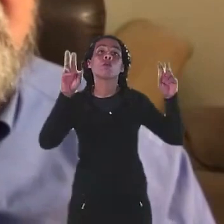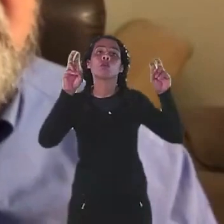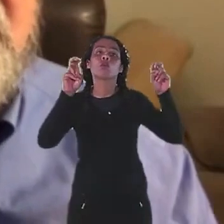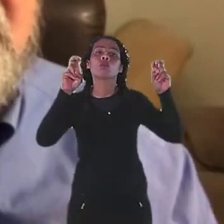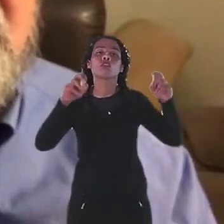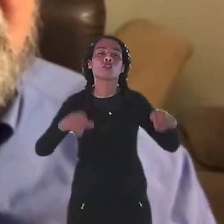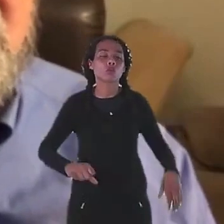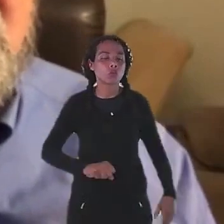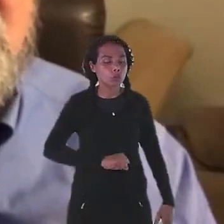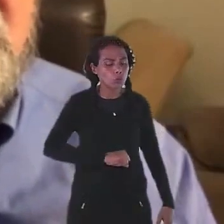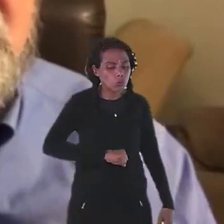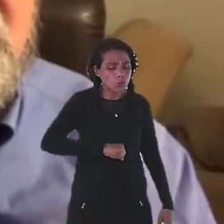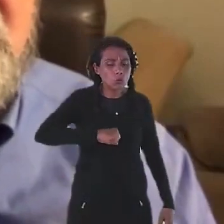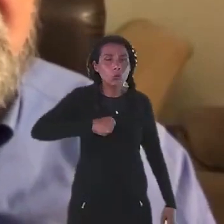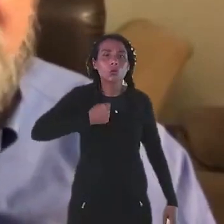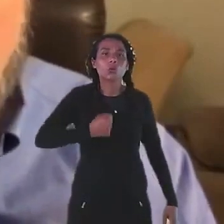né,